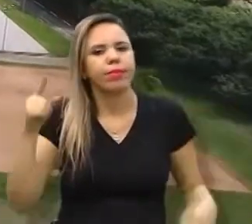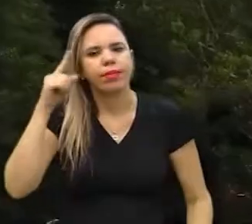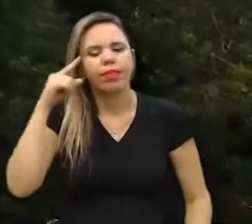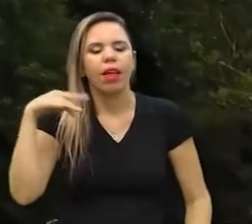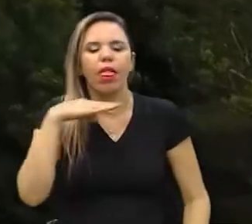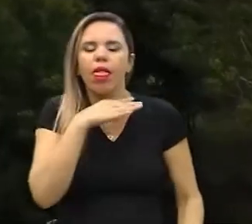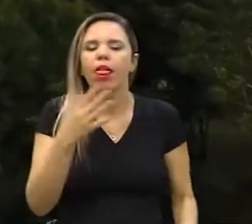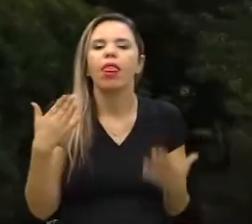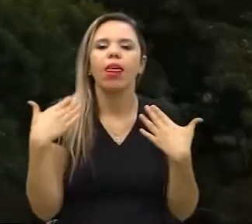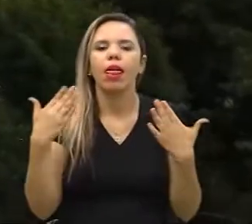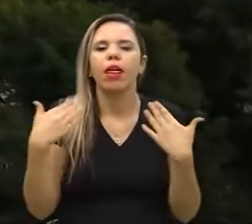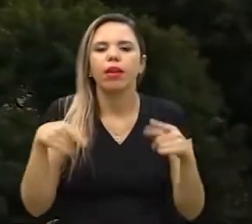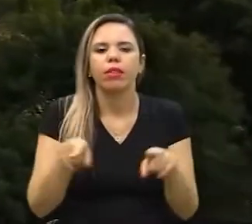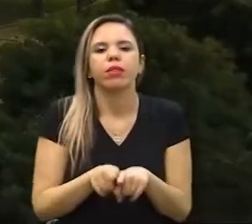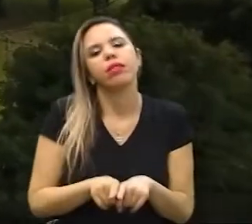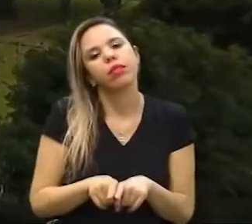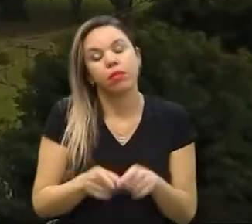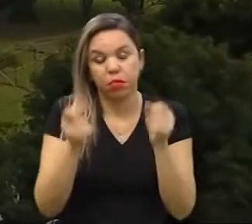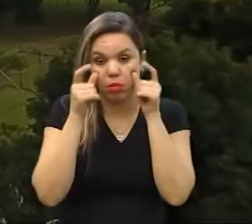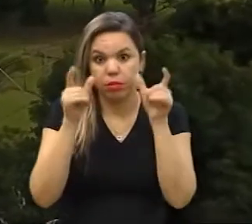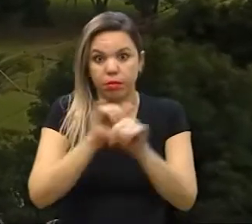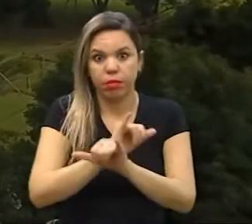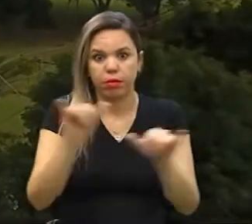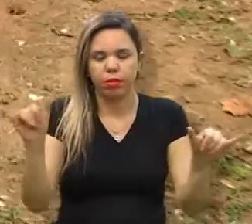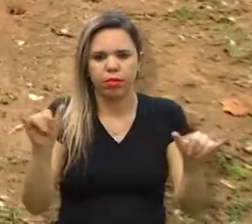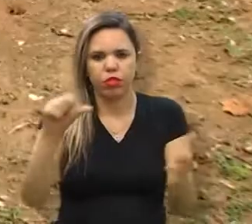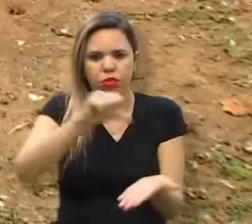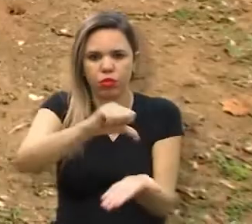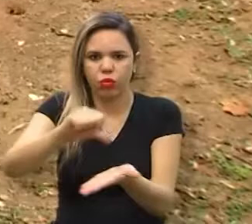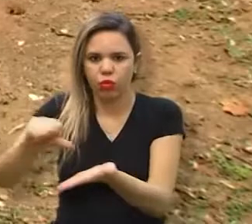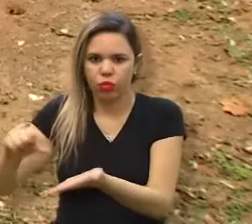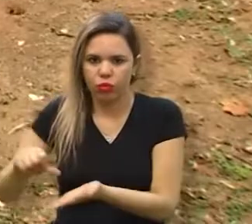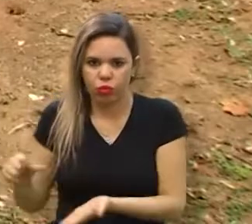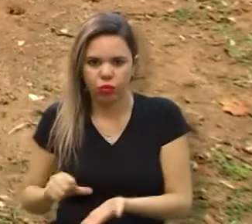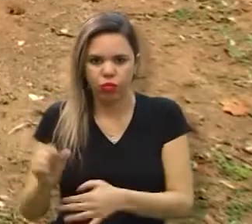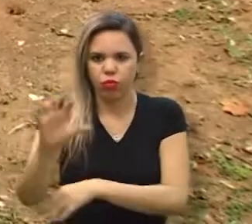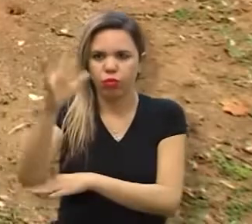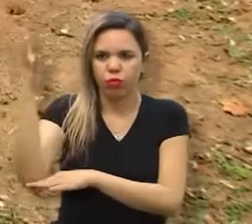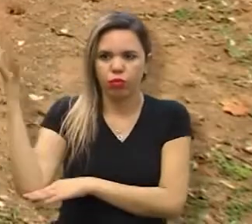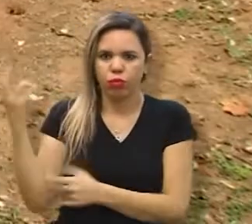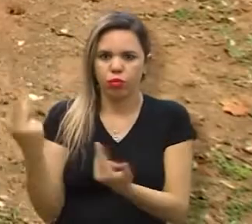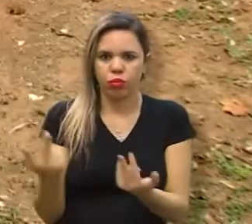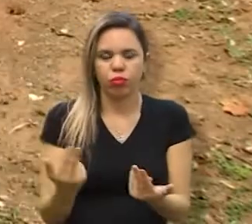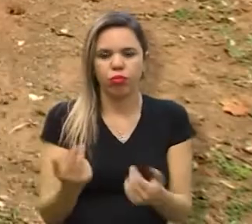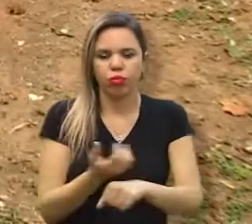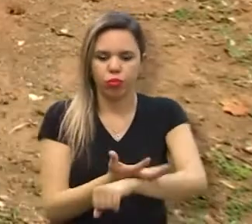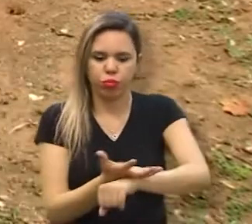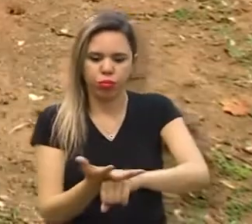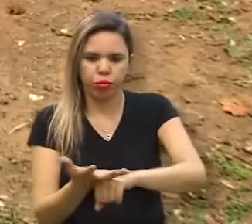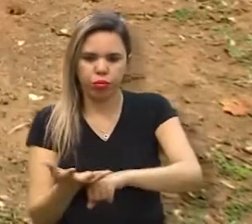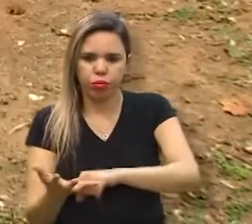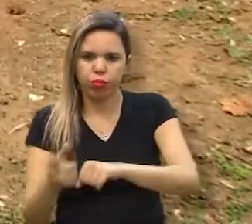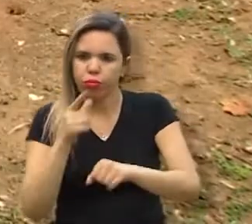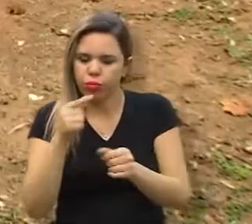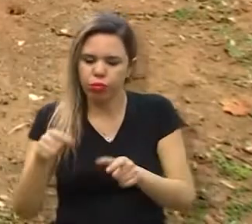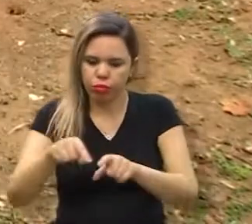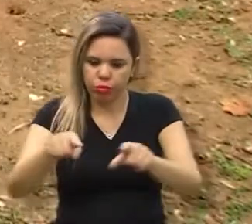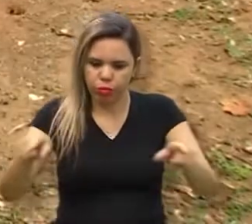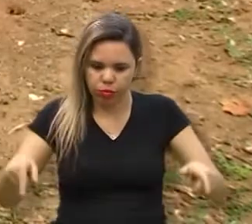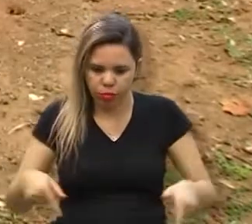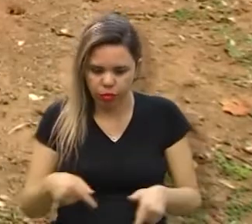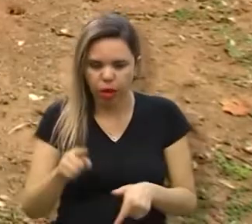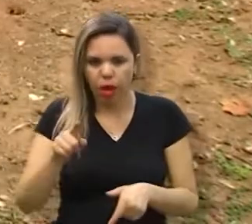passeio nos dias mais quentes e também um alerta. Regiões com áreas de mata, sim, em que a grama e